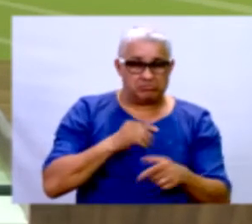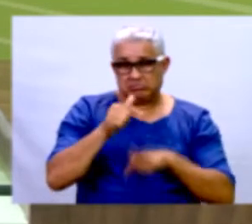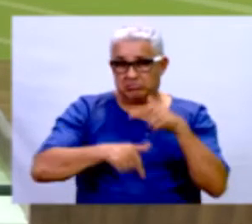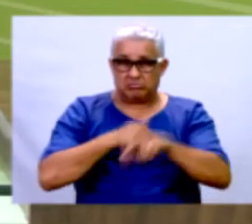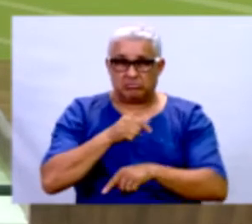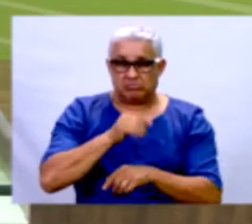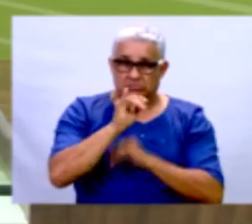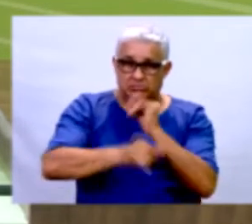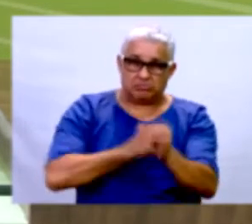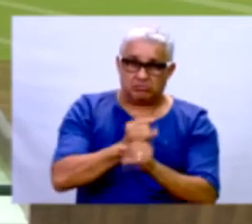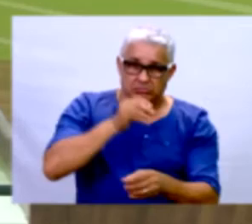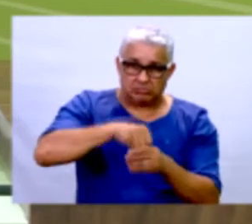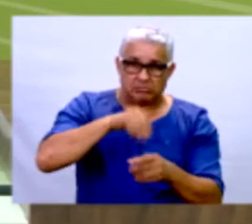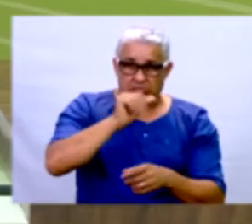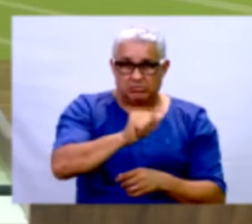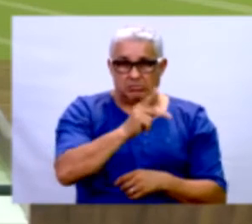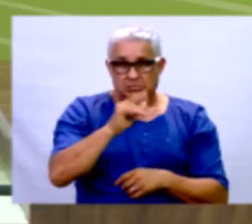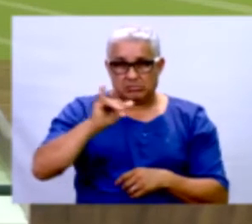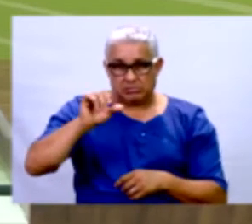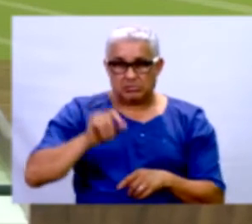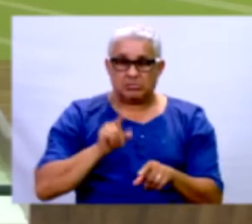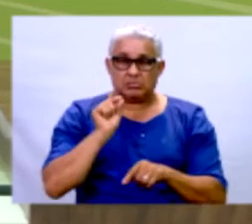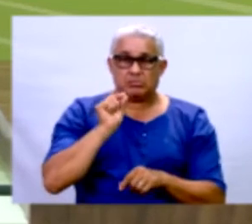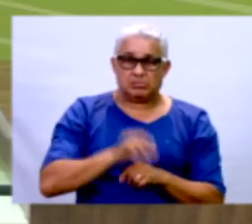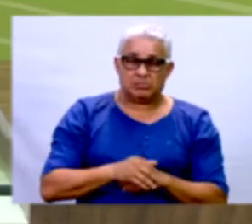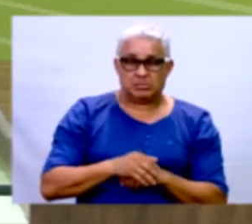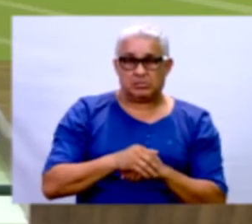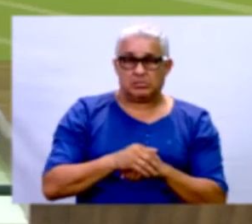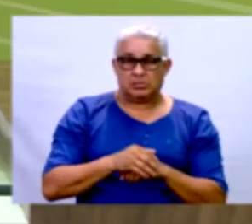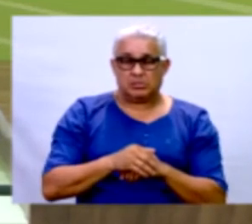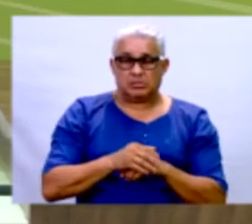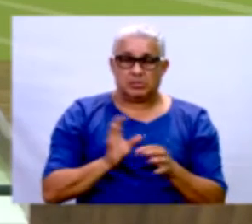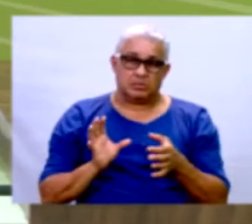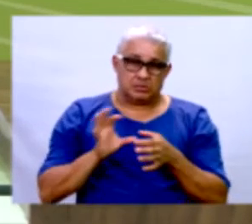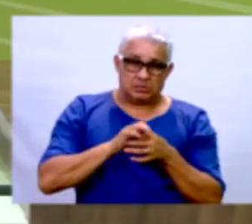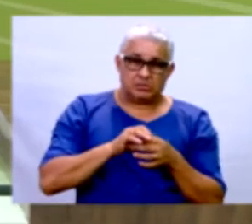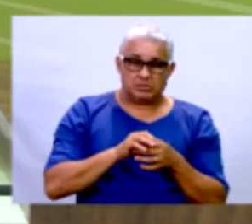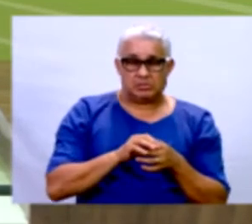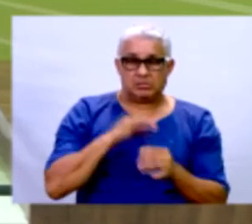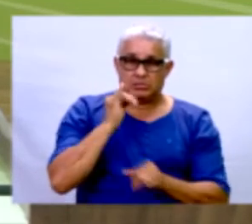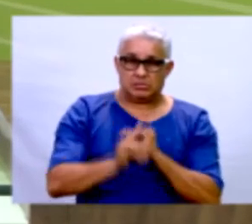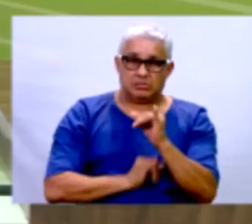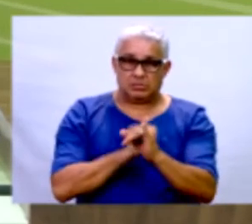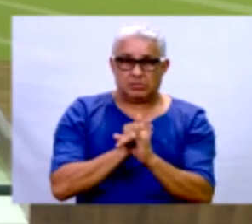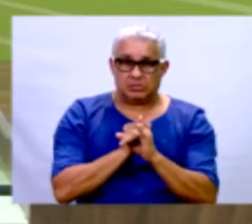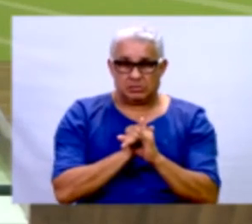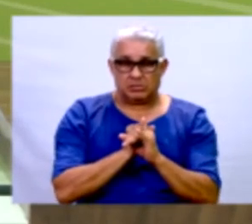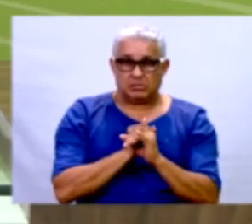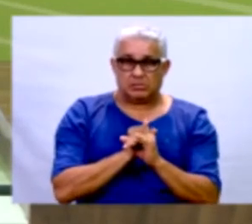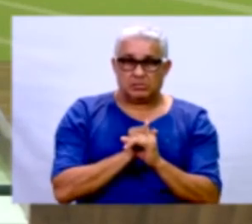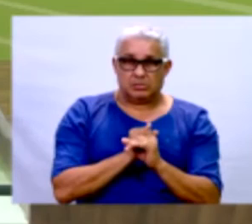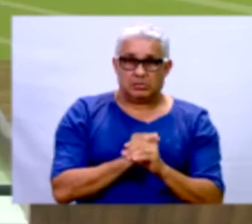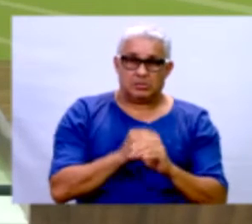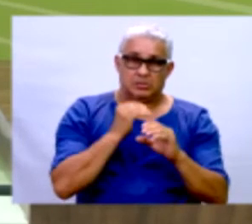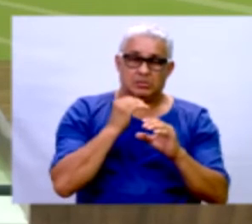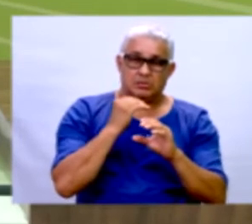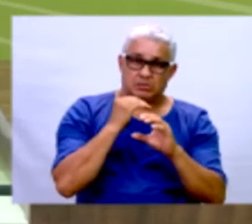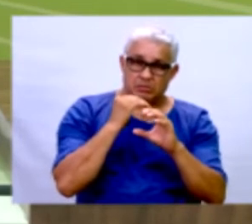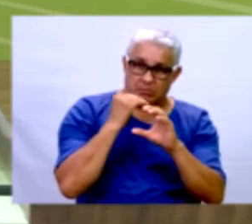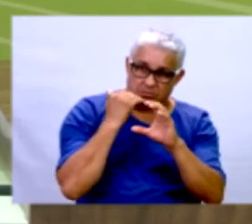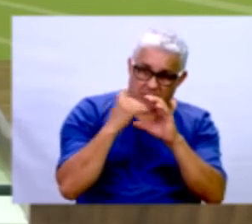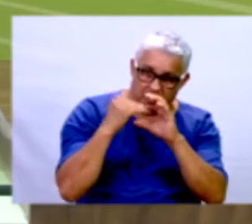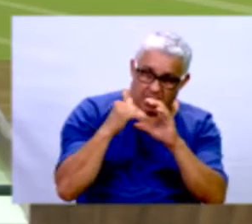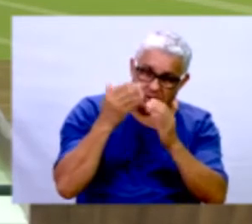as APIs nada mais são, no contexto web, de mensagens, de troca de